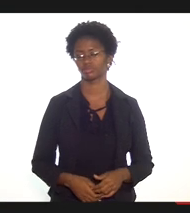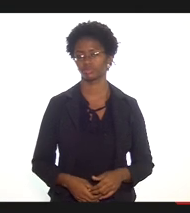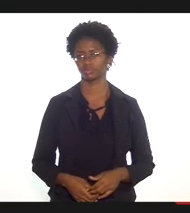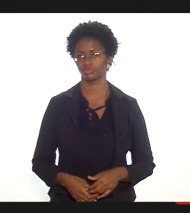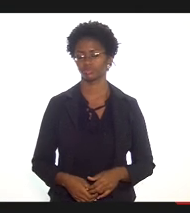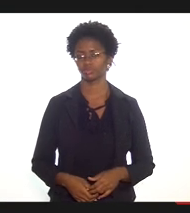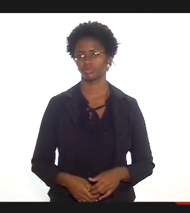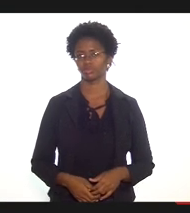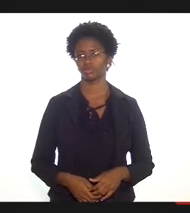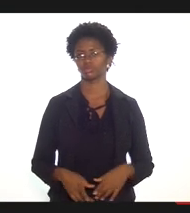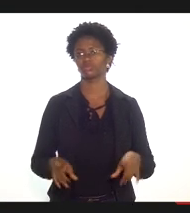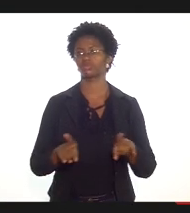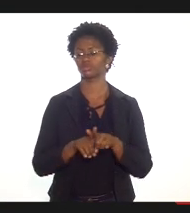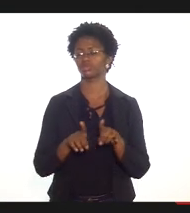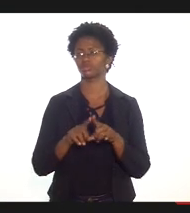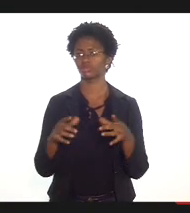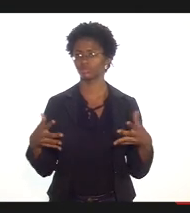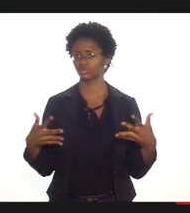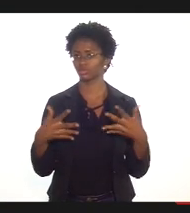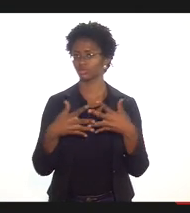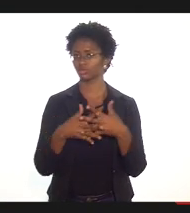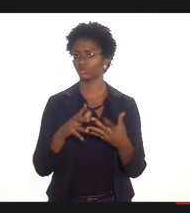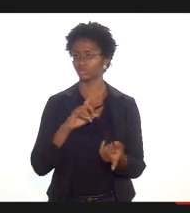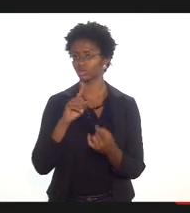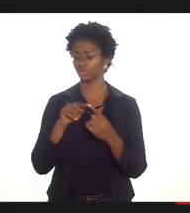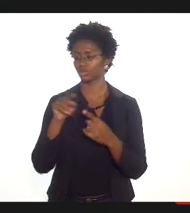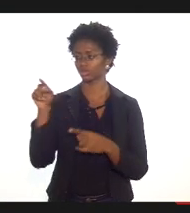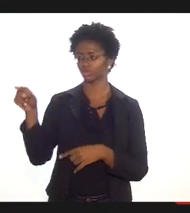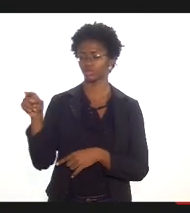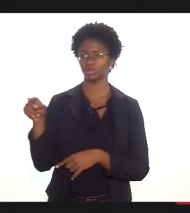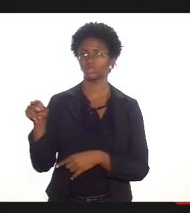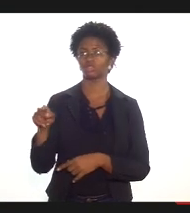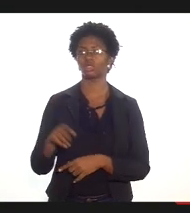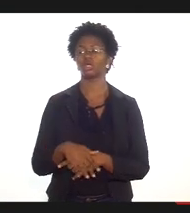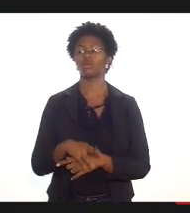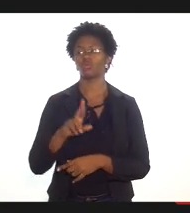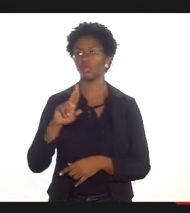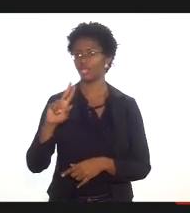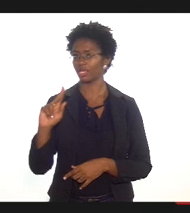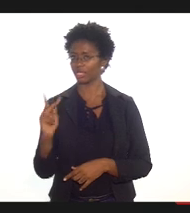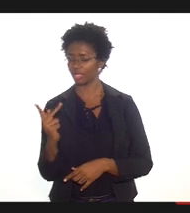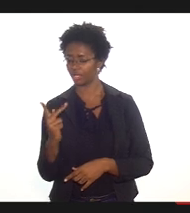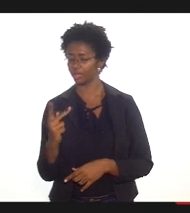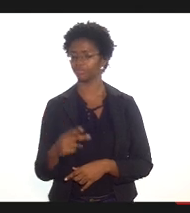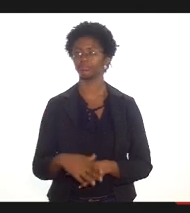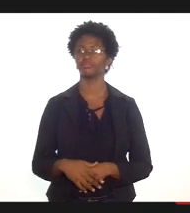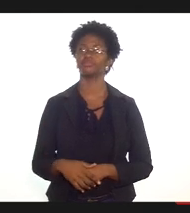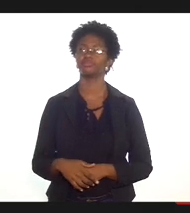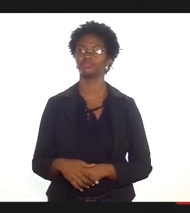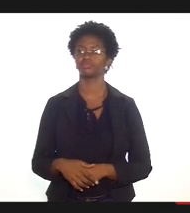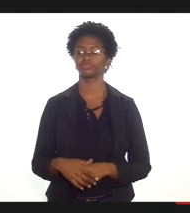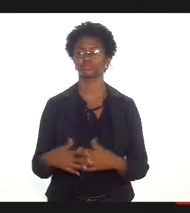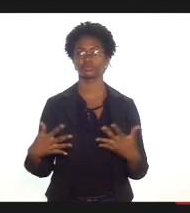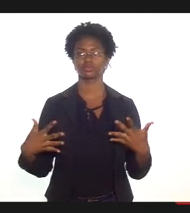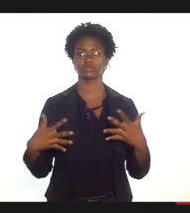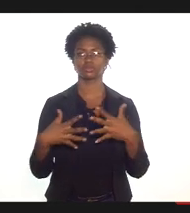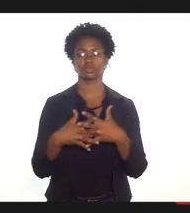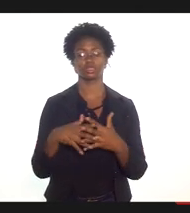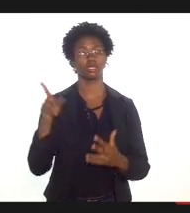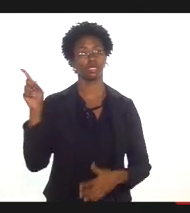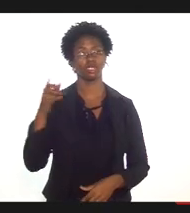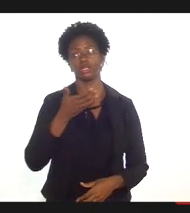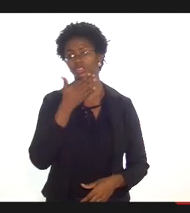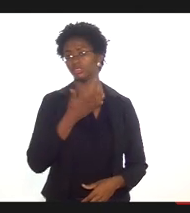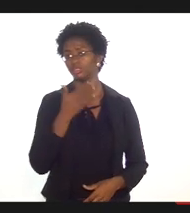É uma rede que, ainda em relação aos recursos humanos, é uma rede que, em dezembro do